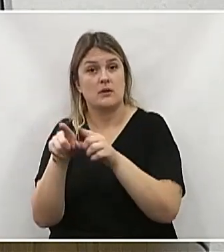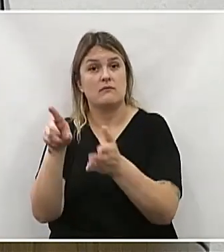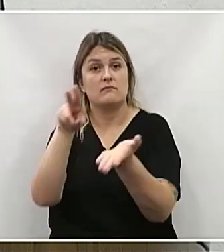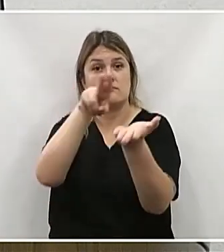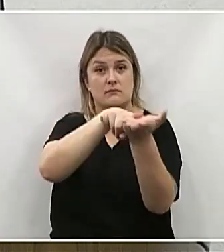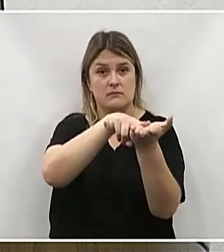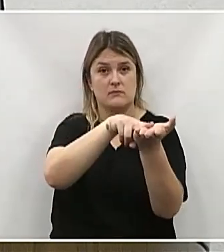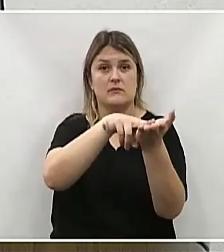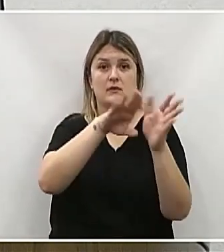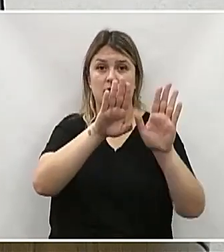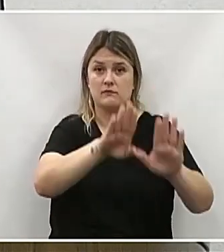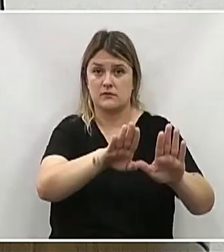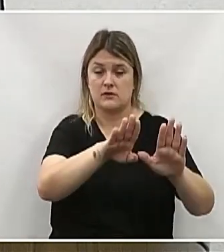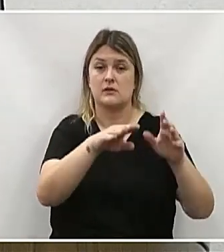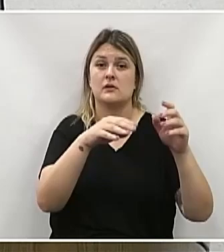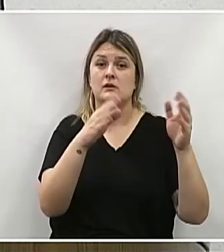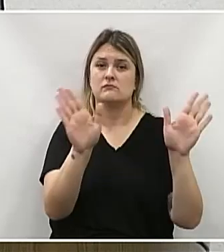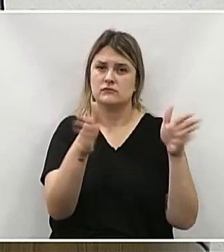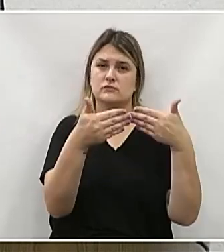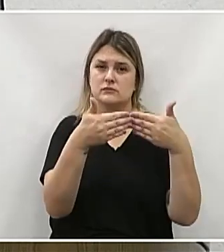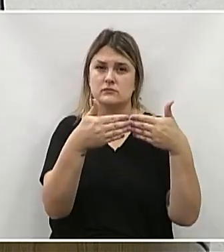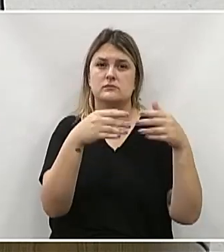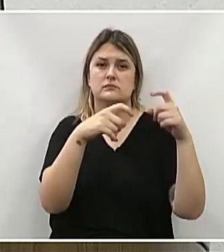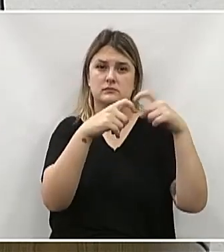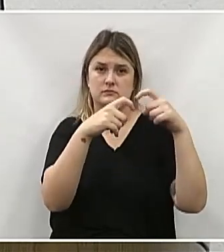é psiquiátrica especializada